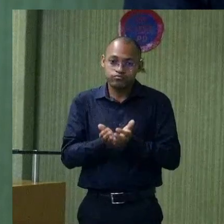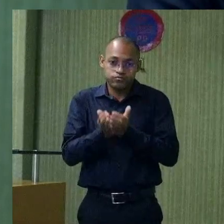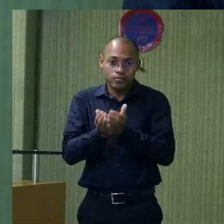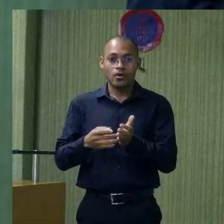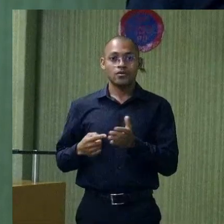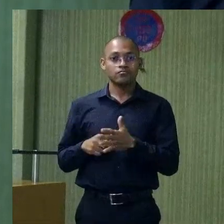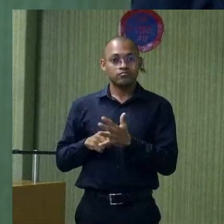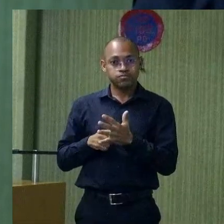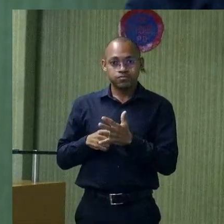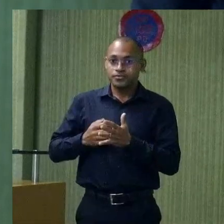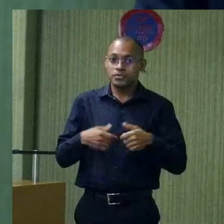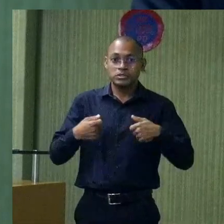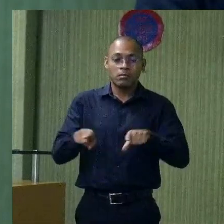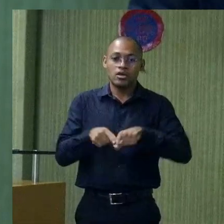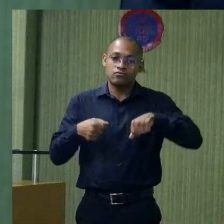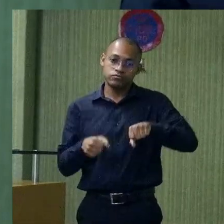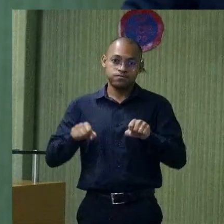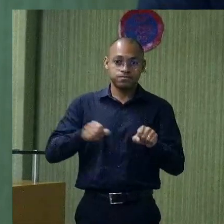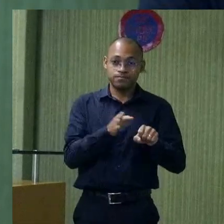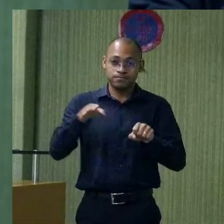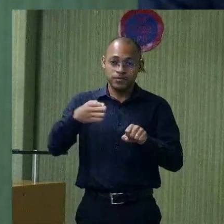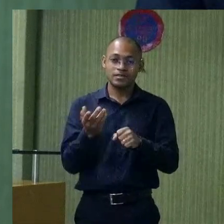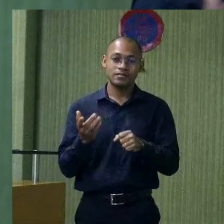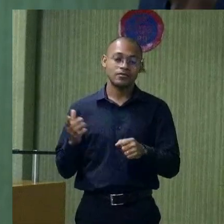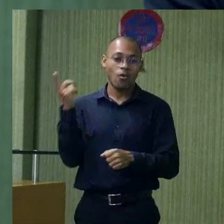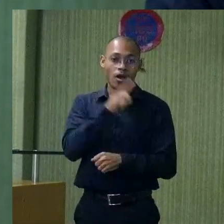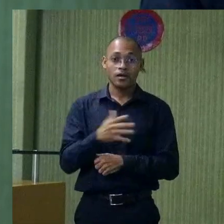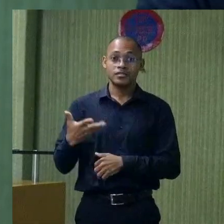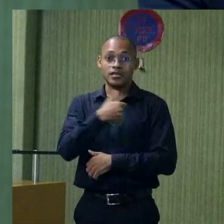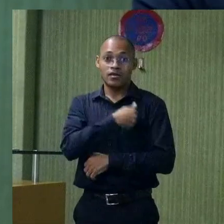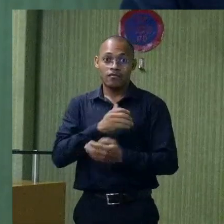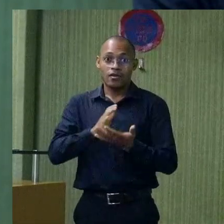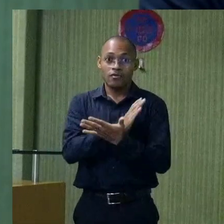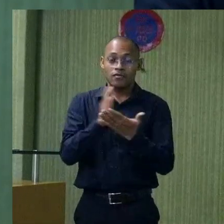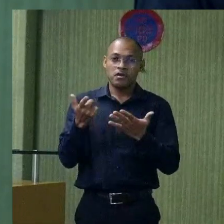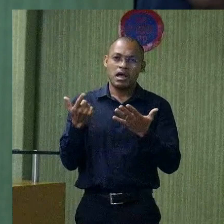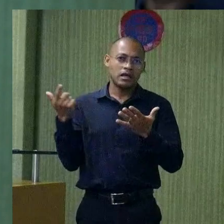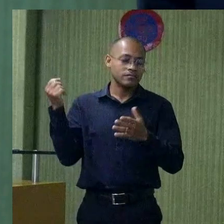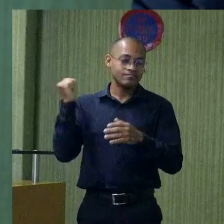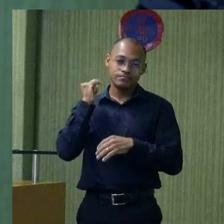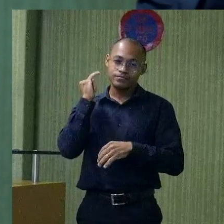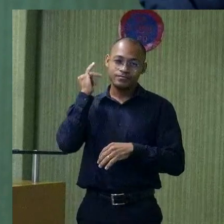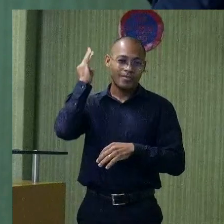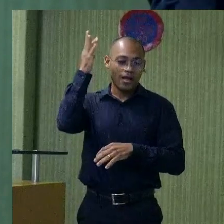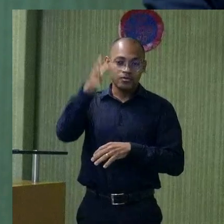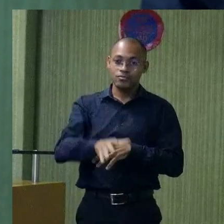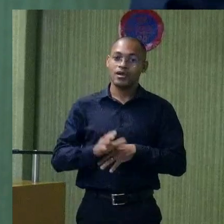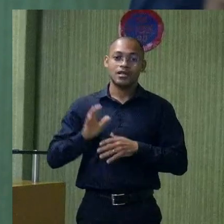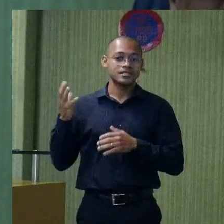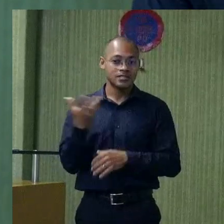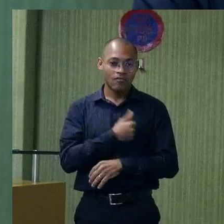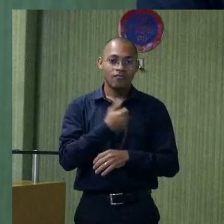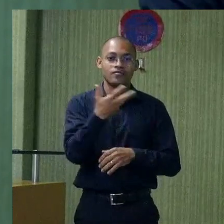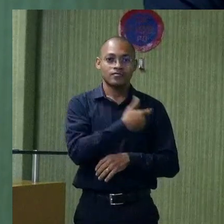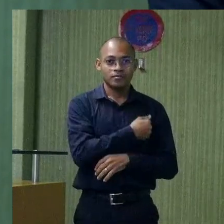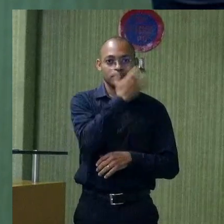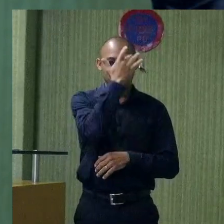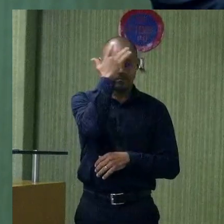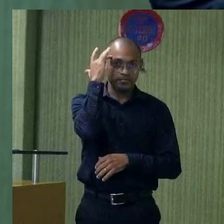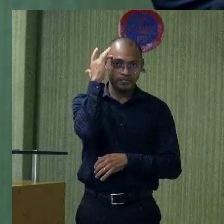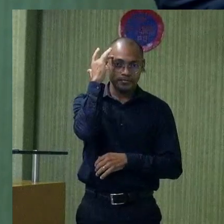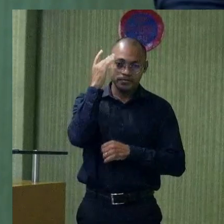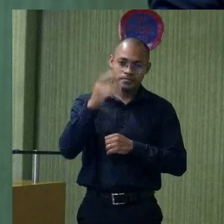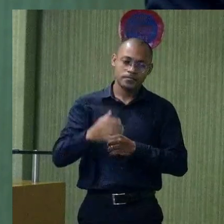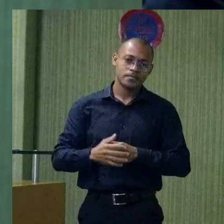motor e foram salvar os outros e salvaram ficavam até de madrugada salvando as pessoas